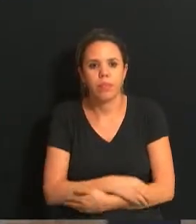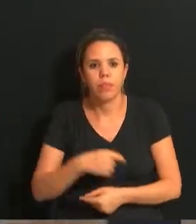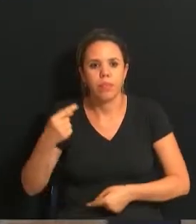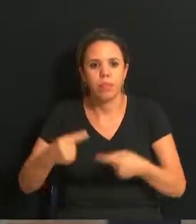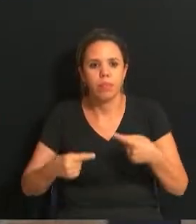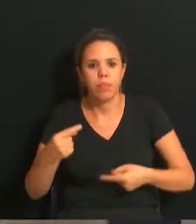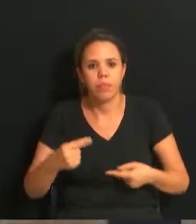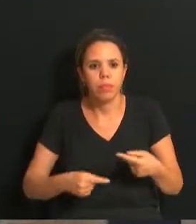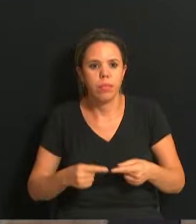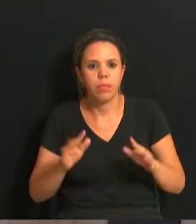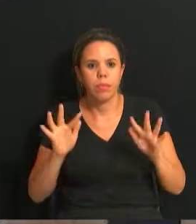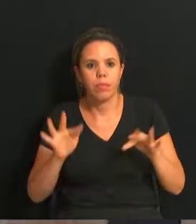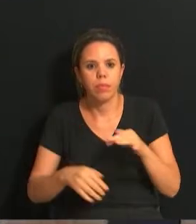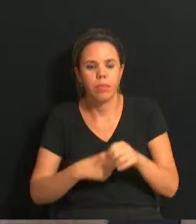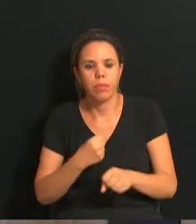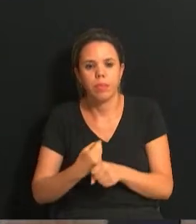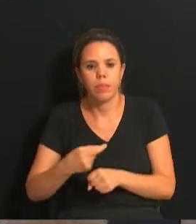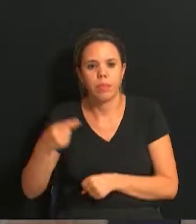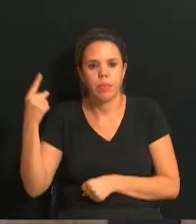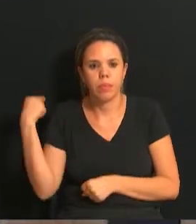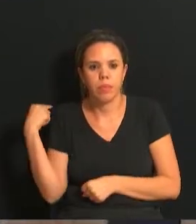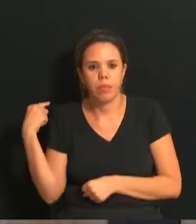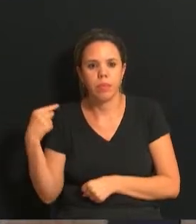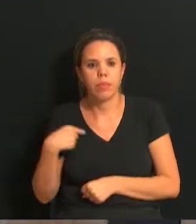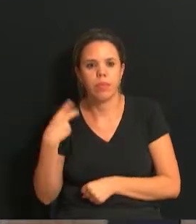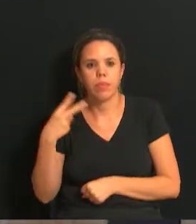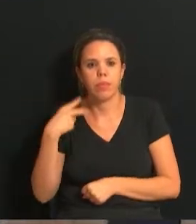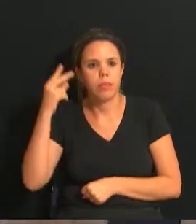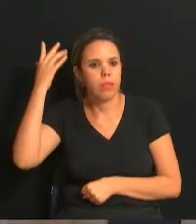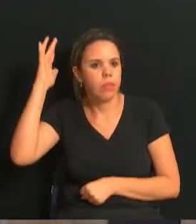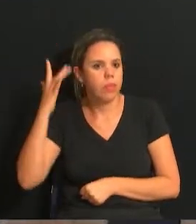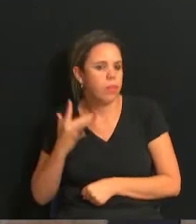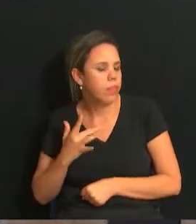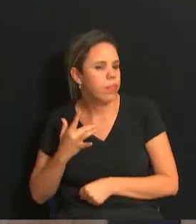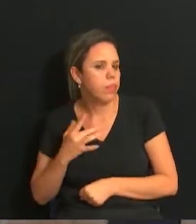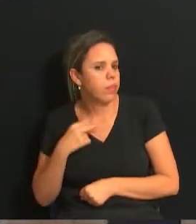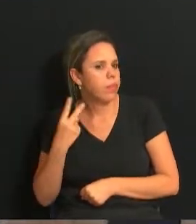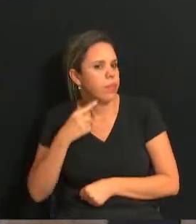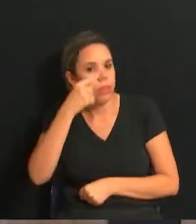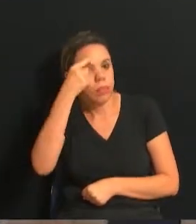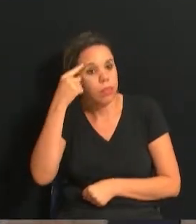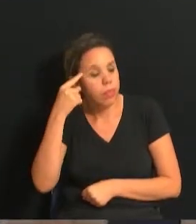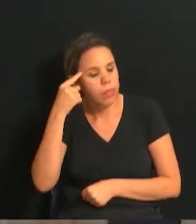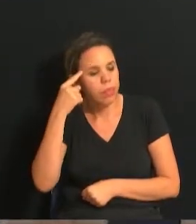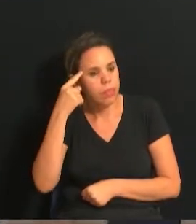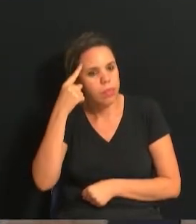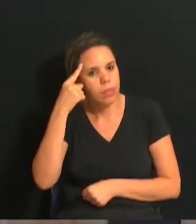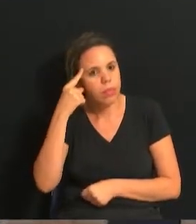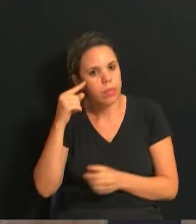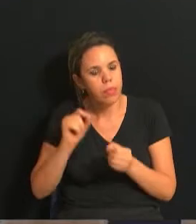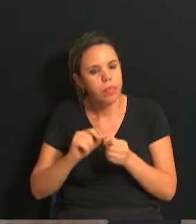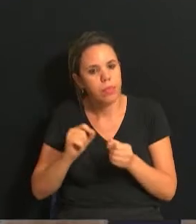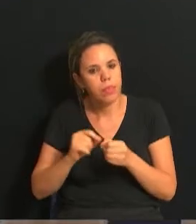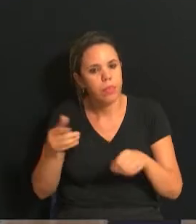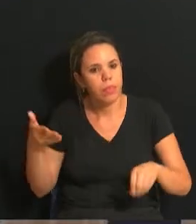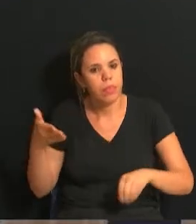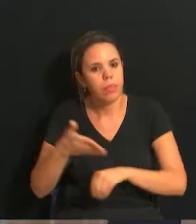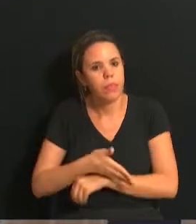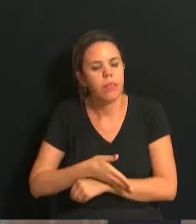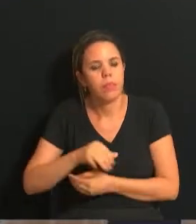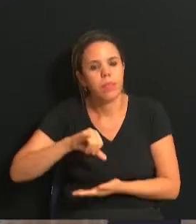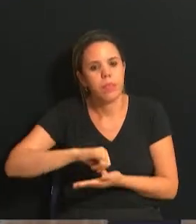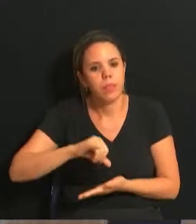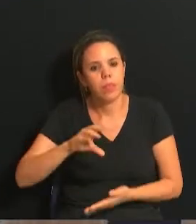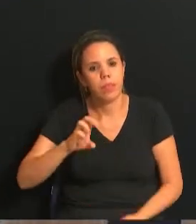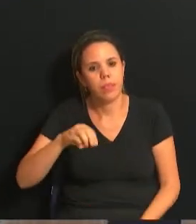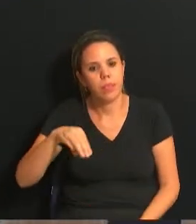discutimos no final do ano passado, eu, a vereadora Guida Calisto, a vereadora Paula Miguel, fizemos uma visita no centro, no CEAMO,